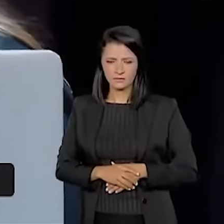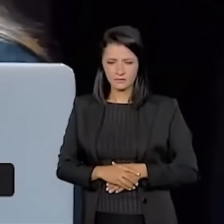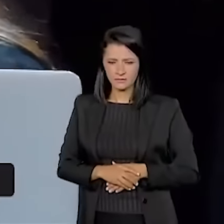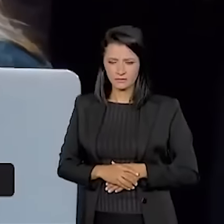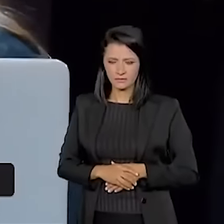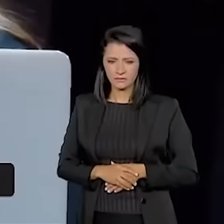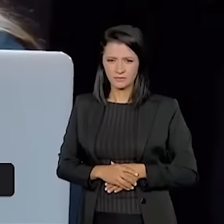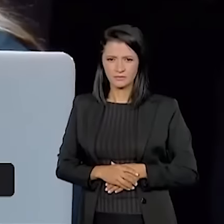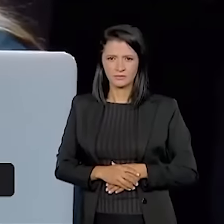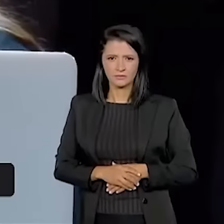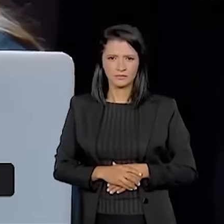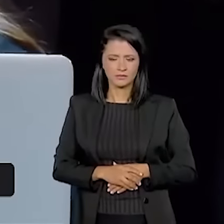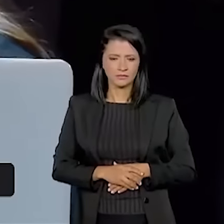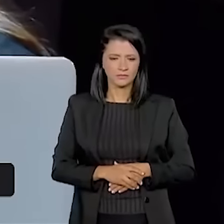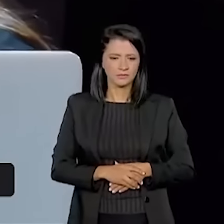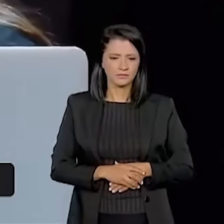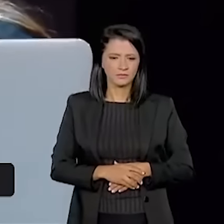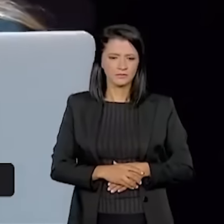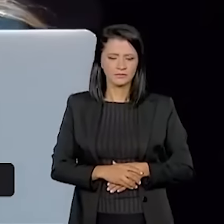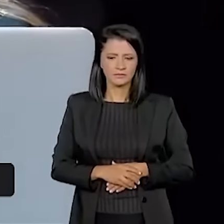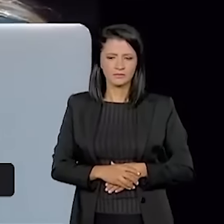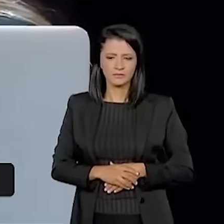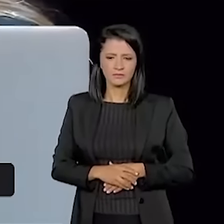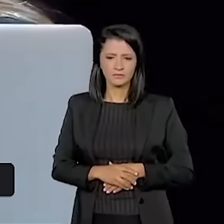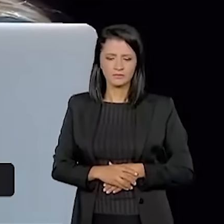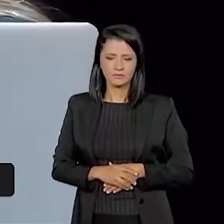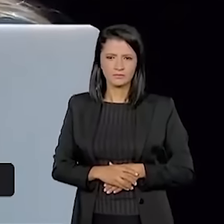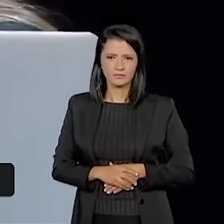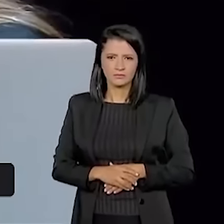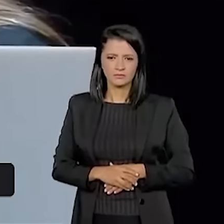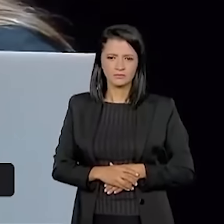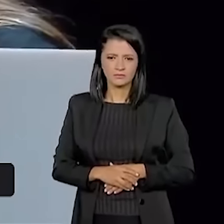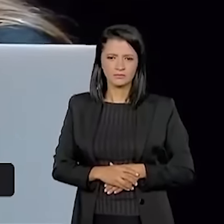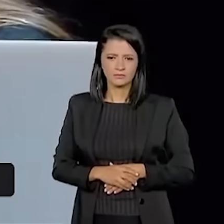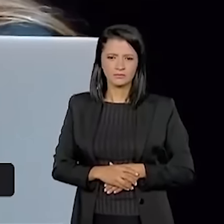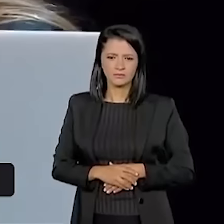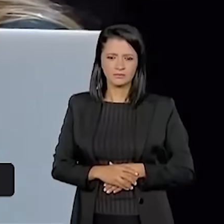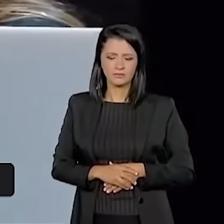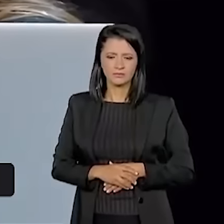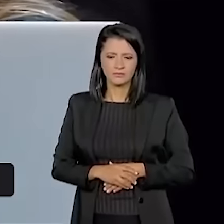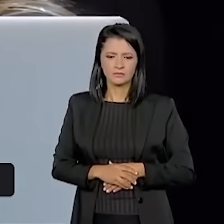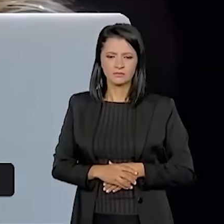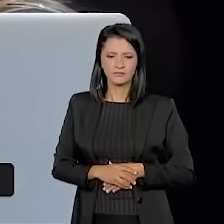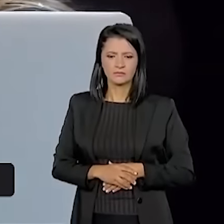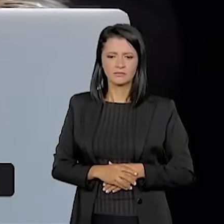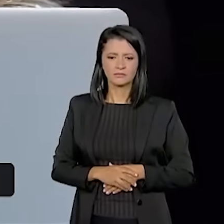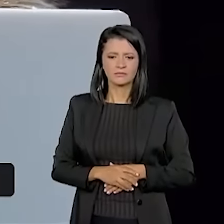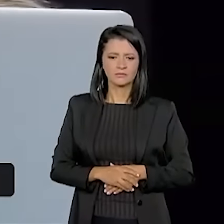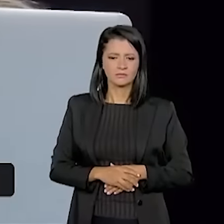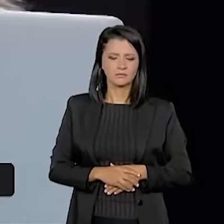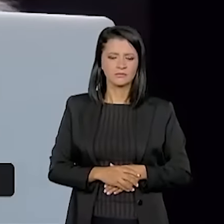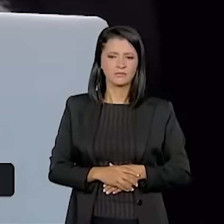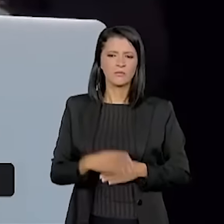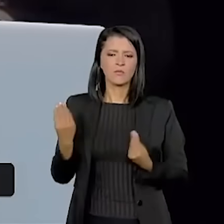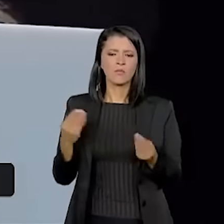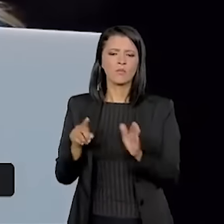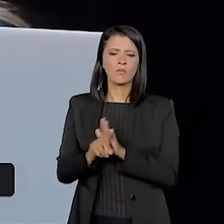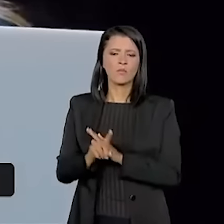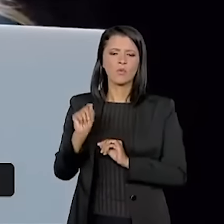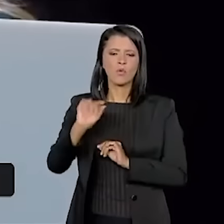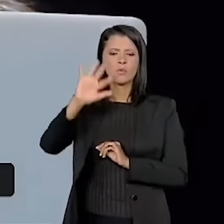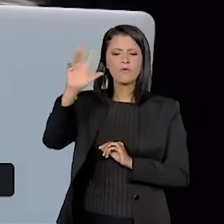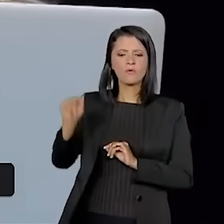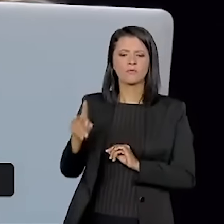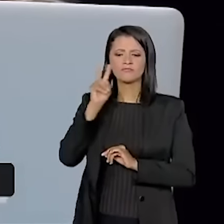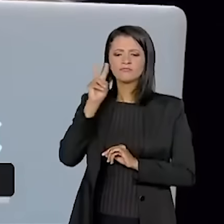benefit both sides? How would it benefit Africa to have more outreach by the Global South? Como é que os africanos